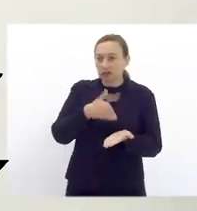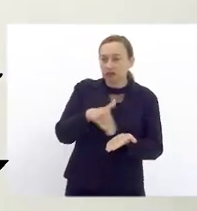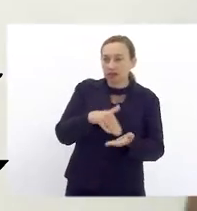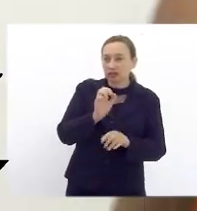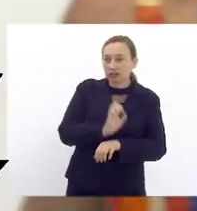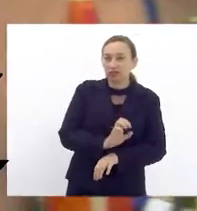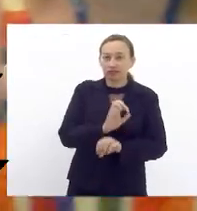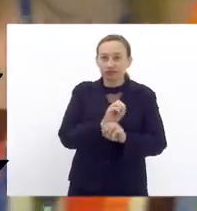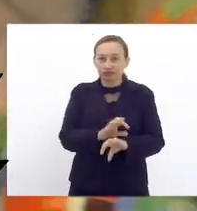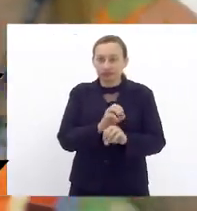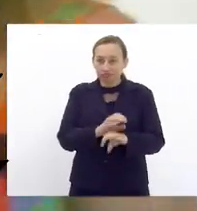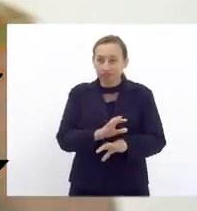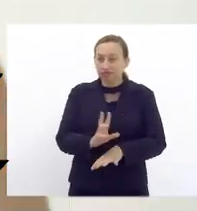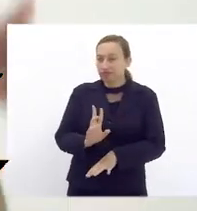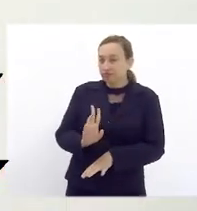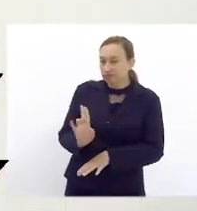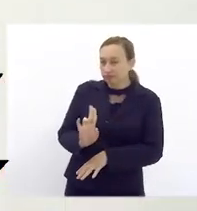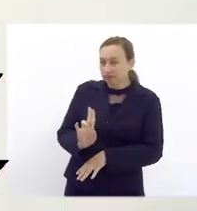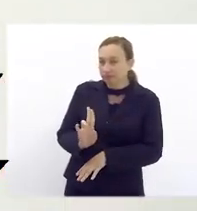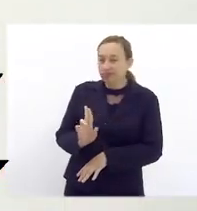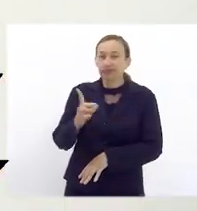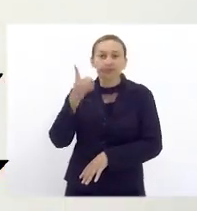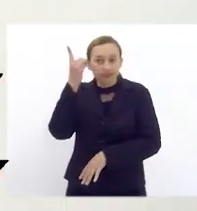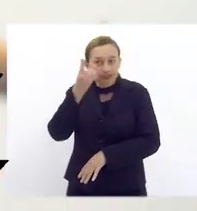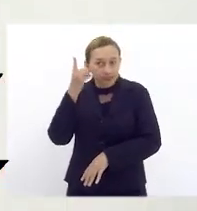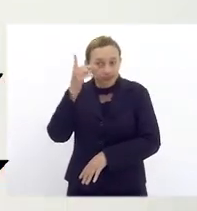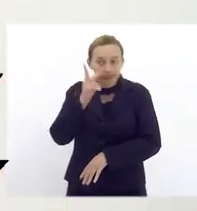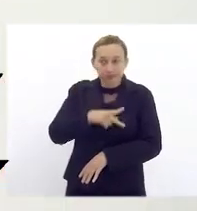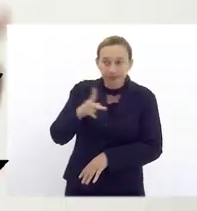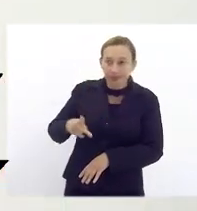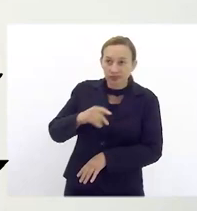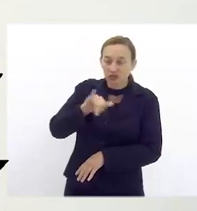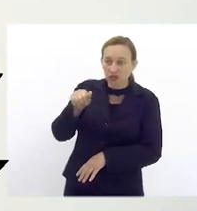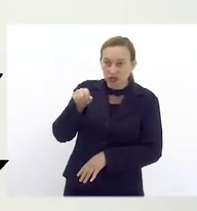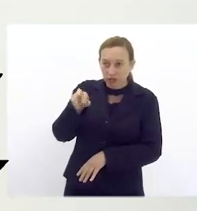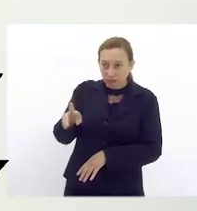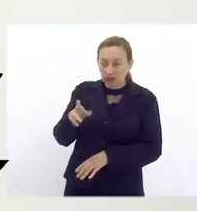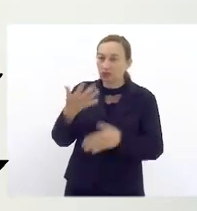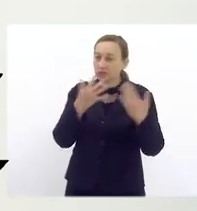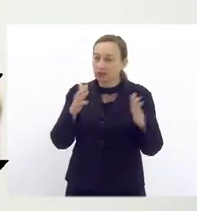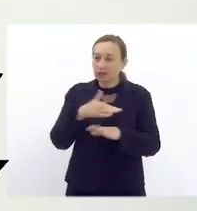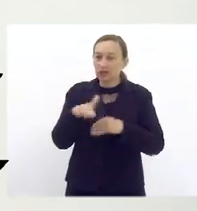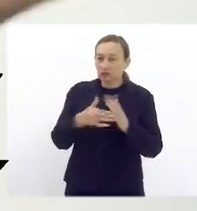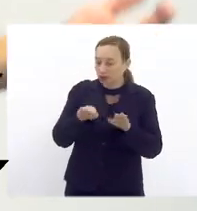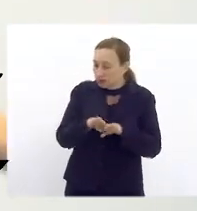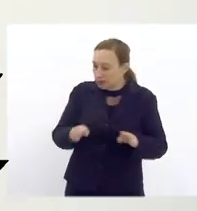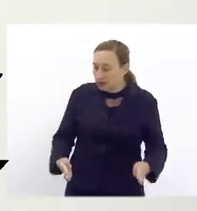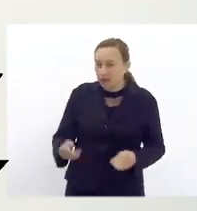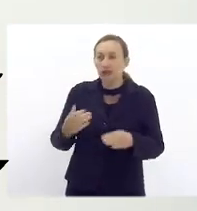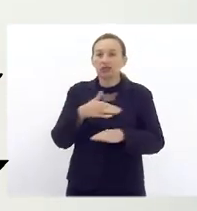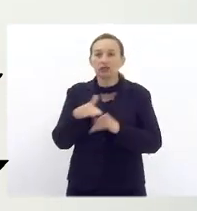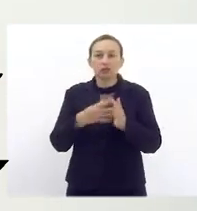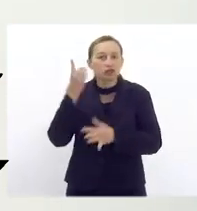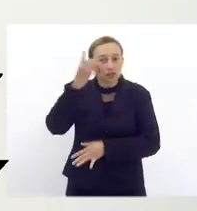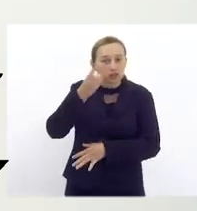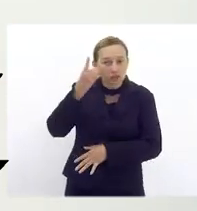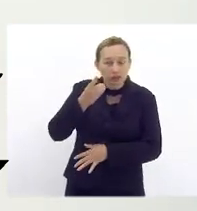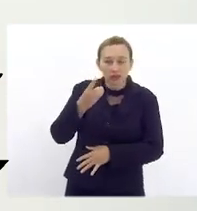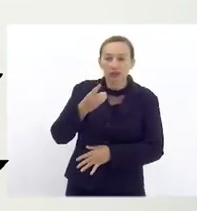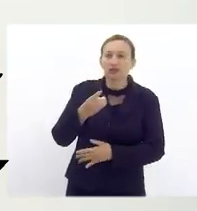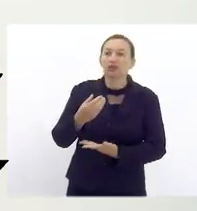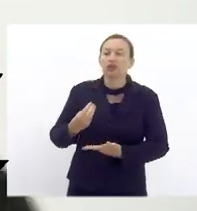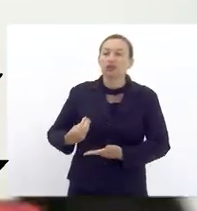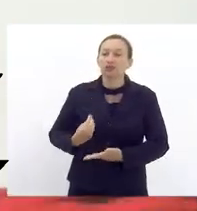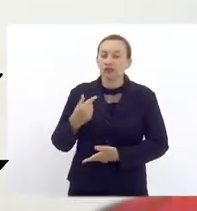Educação em nome do deputado Professor gecemar eu Saúdo toda a mesa todos os deputados que aqui passaram